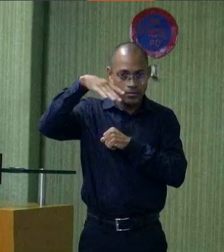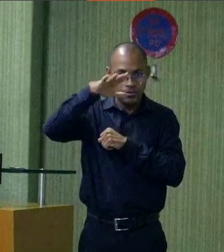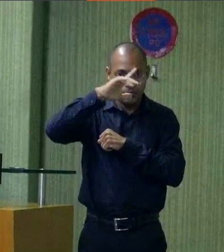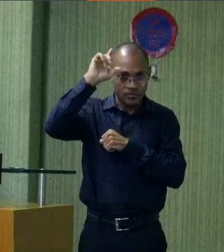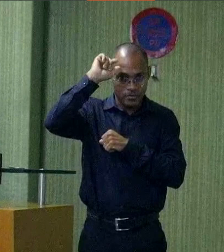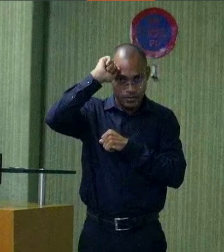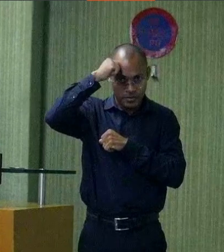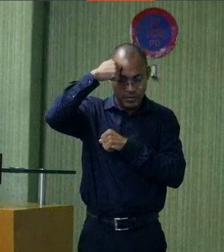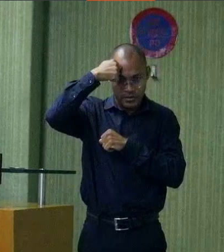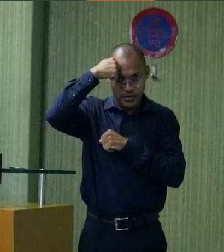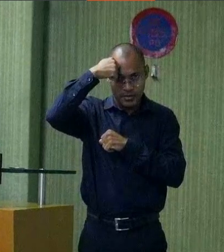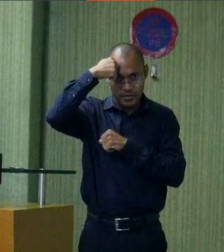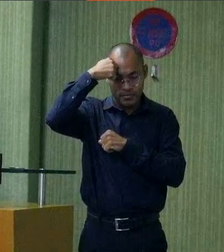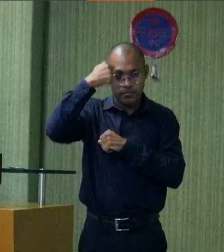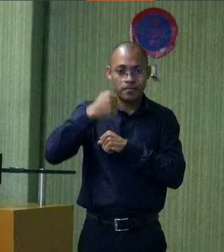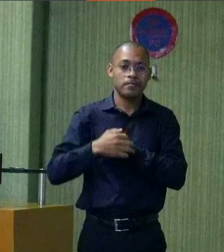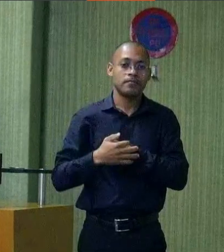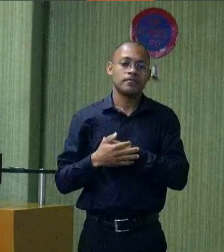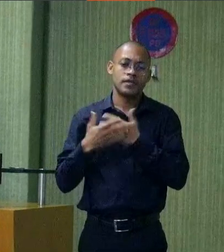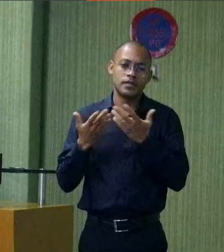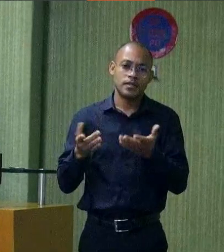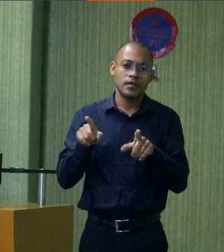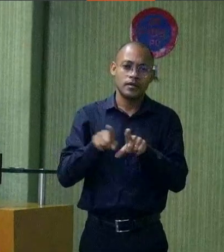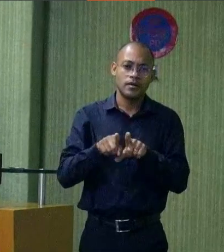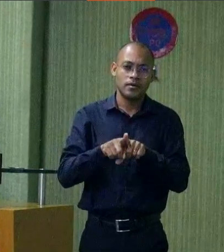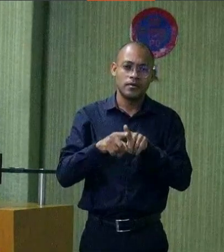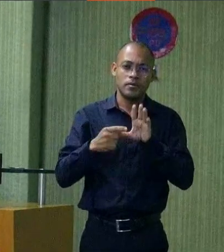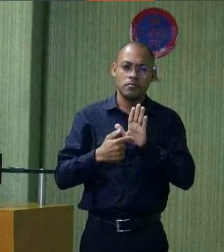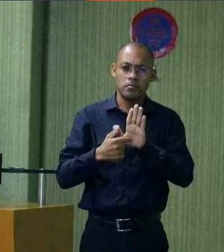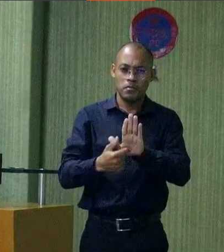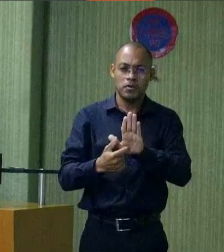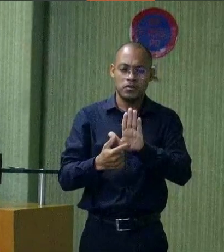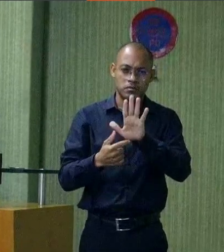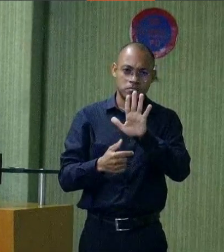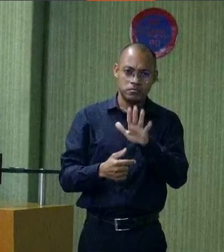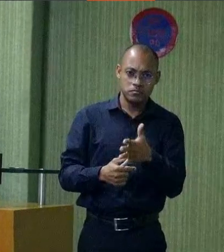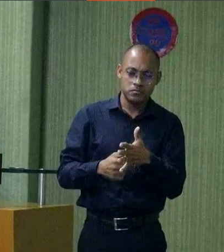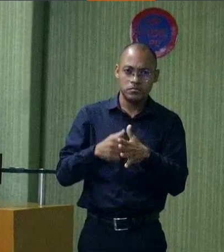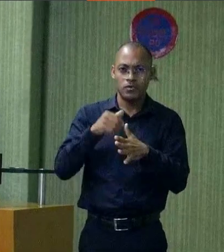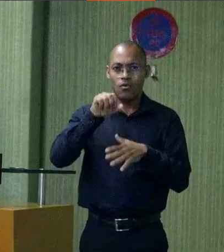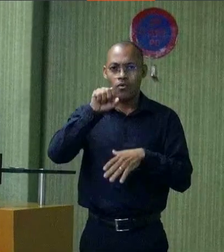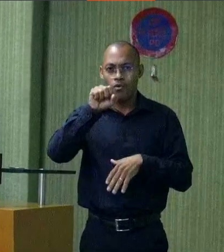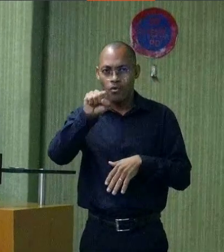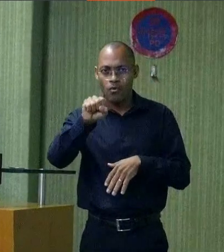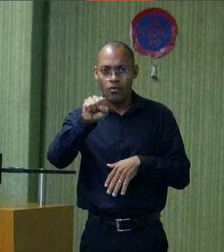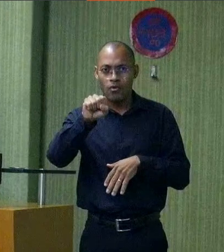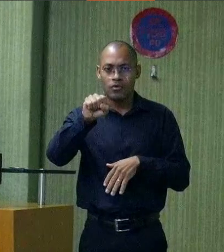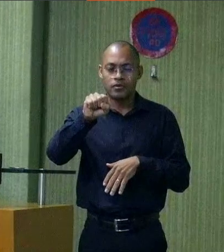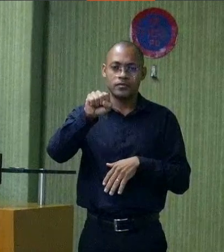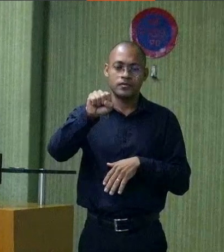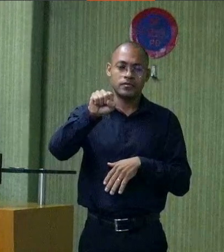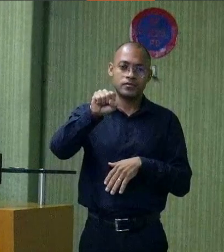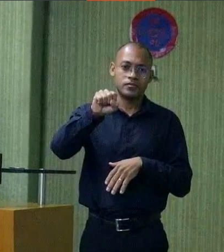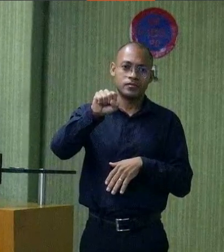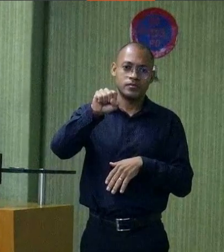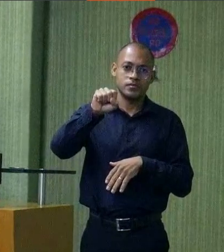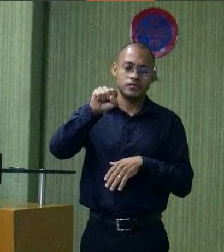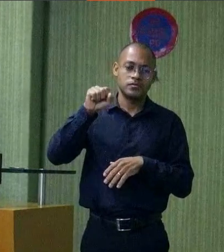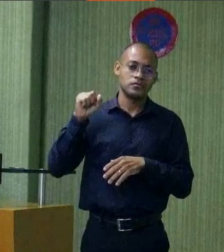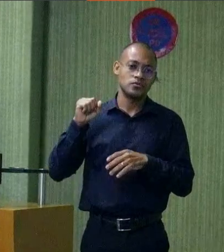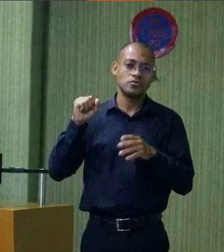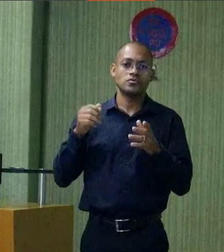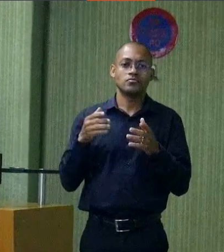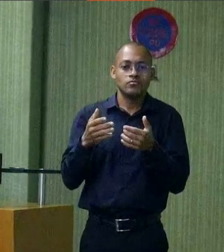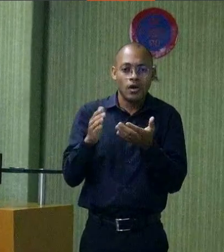Eh que é objetivo oito que trata com metas bastante ousadas de ampliação aí do acesso